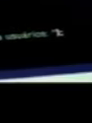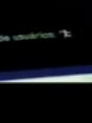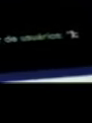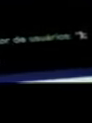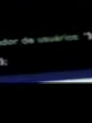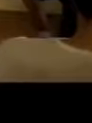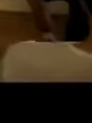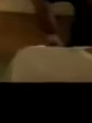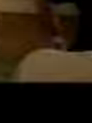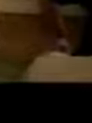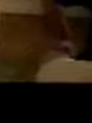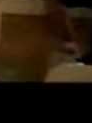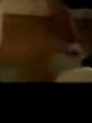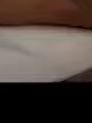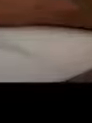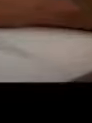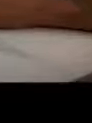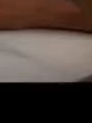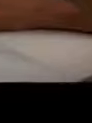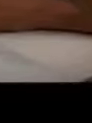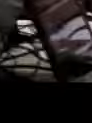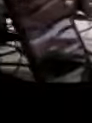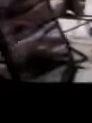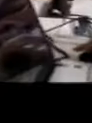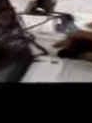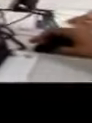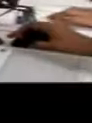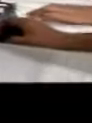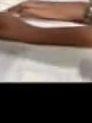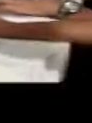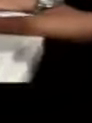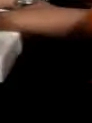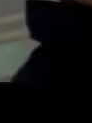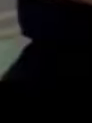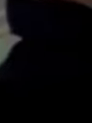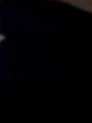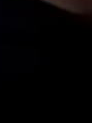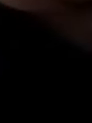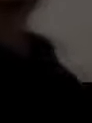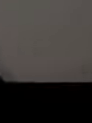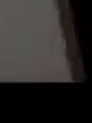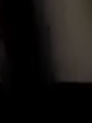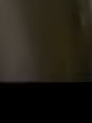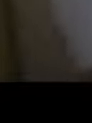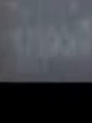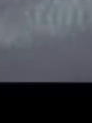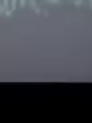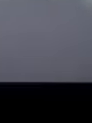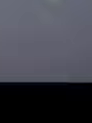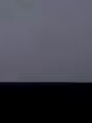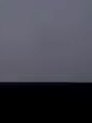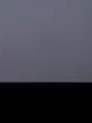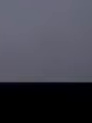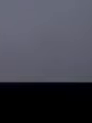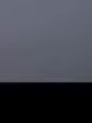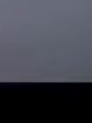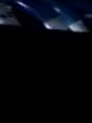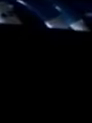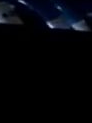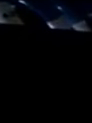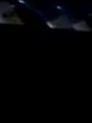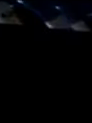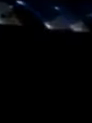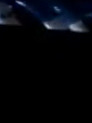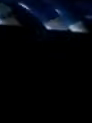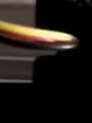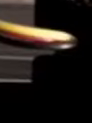softwares e em diversas áreas da tecnologia da informação, atendendo adequadamente o mercado de trabalho.